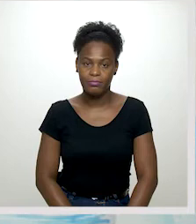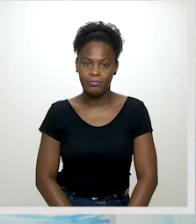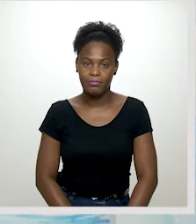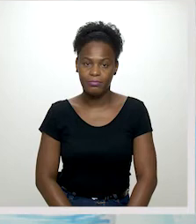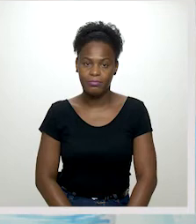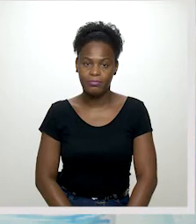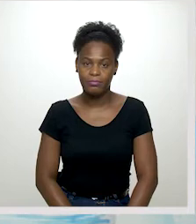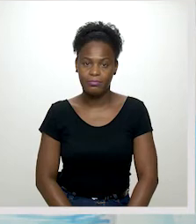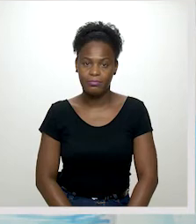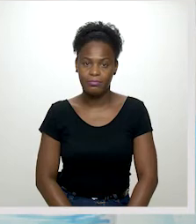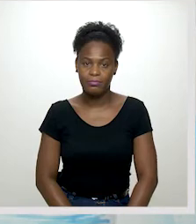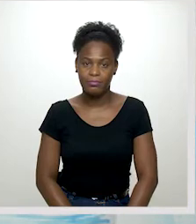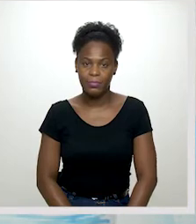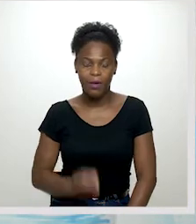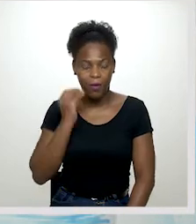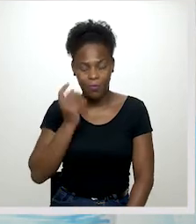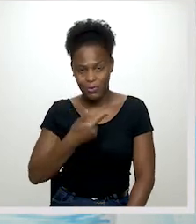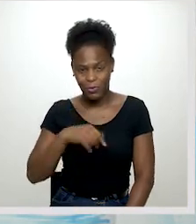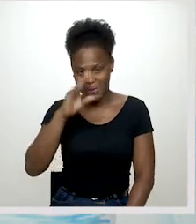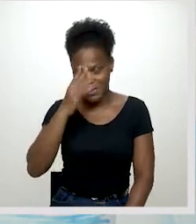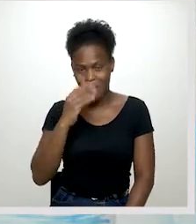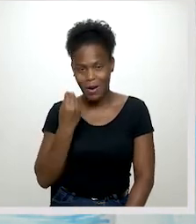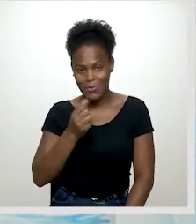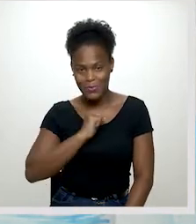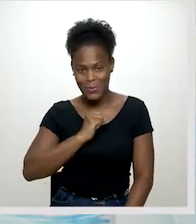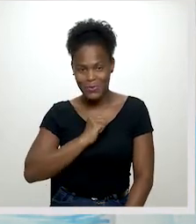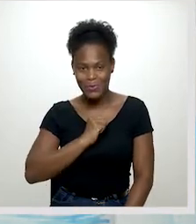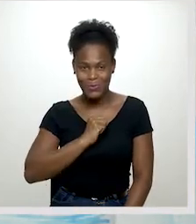Como sabemos, minhas alunas e meus alunos,